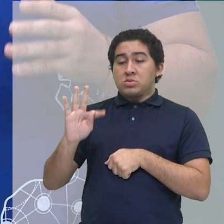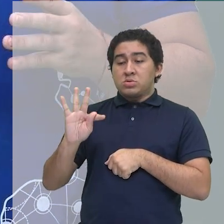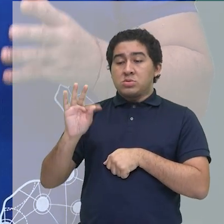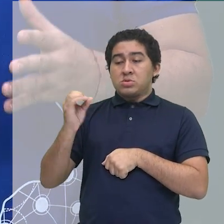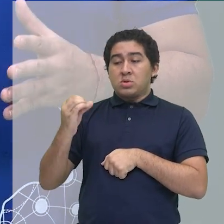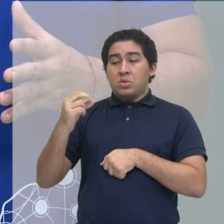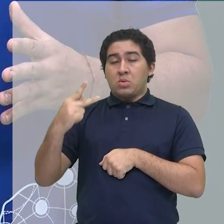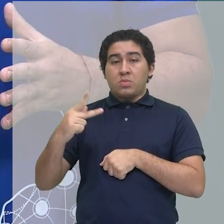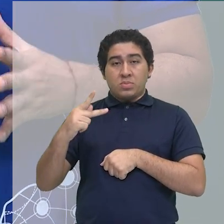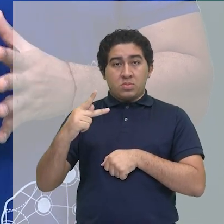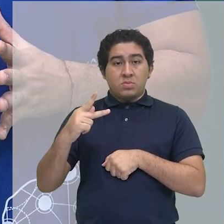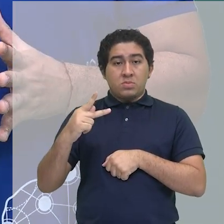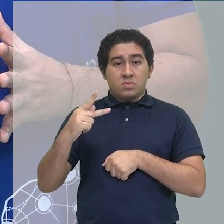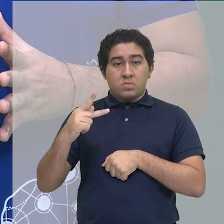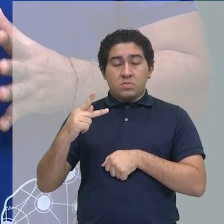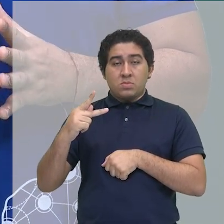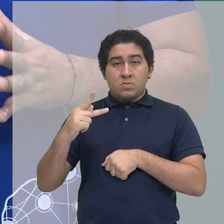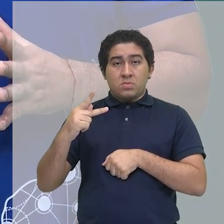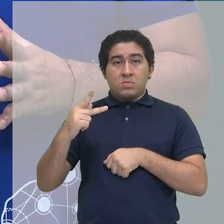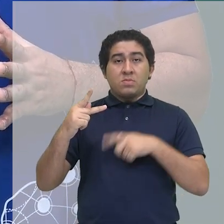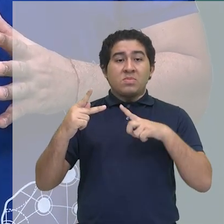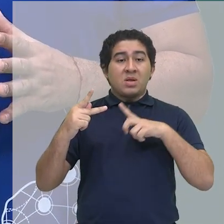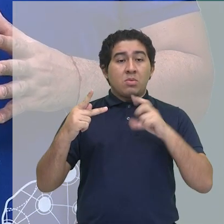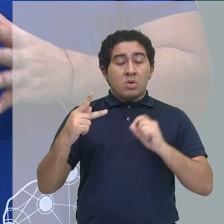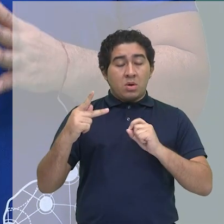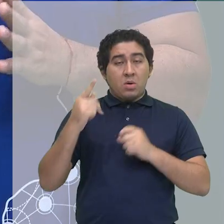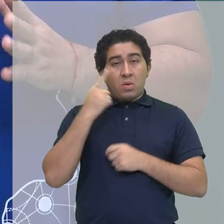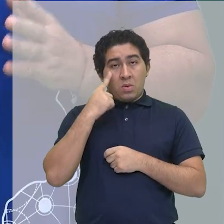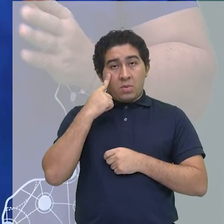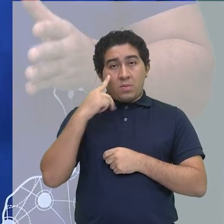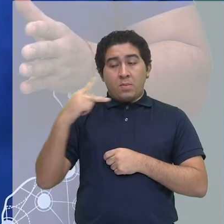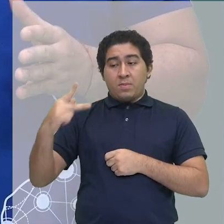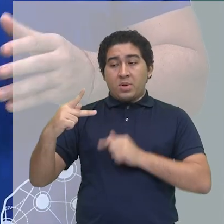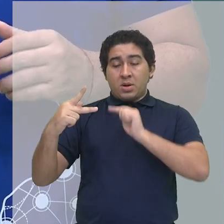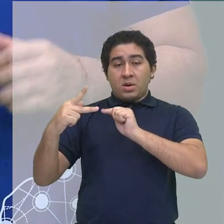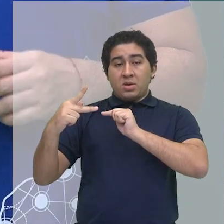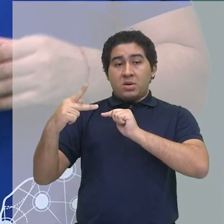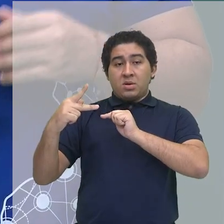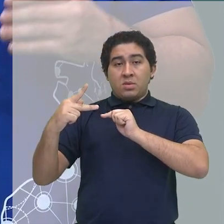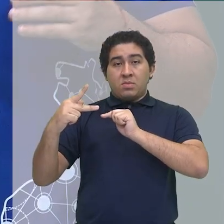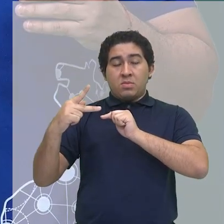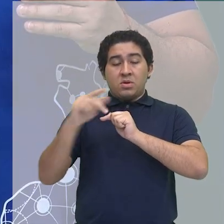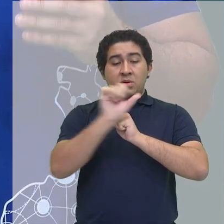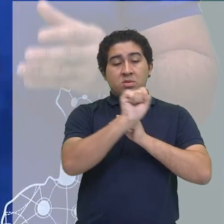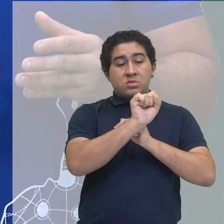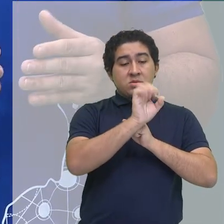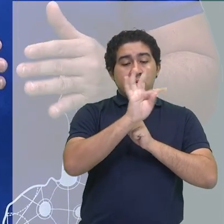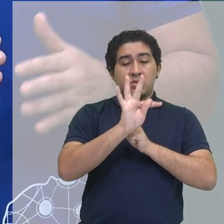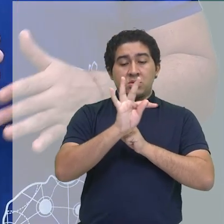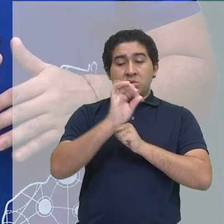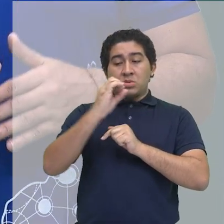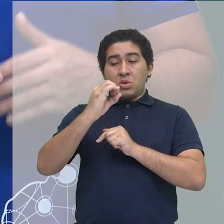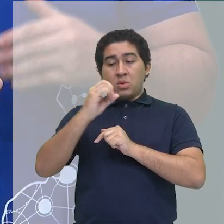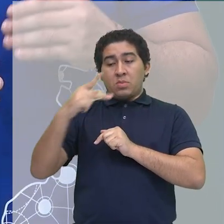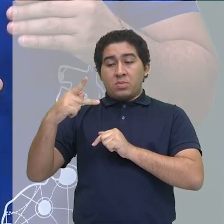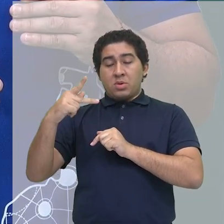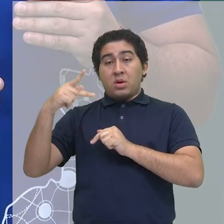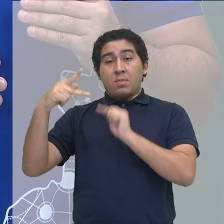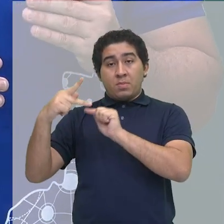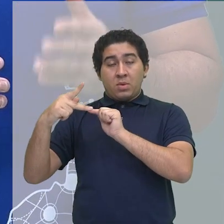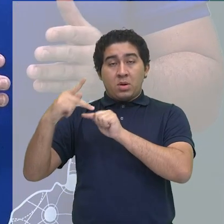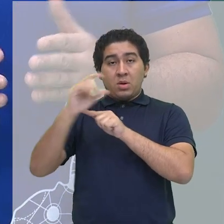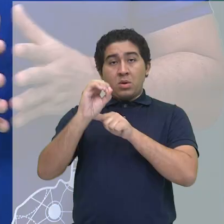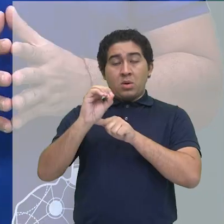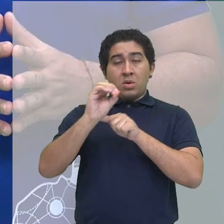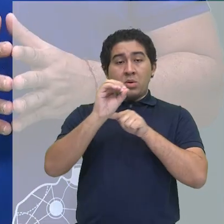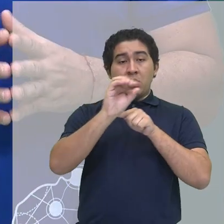to stop, ok? Ele termina, ó. A última é um P, antes do P é um O, e antes desse O nós